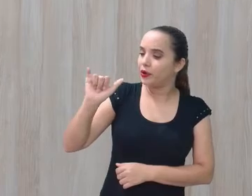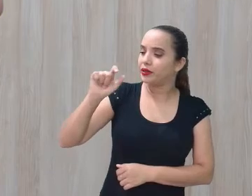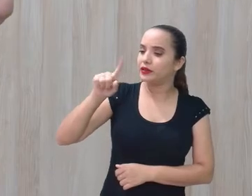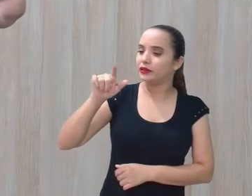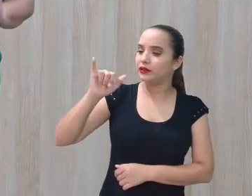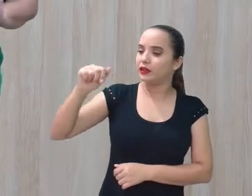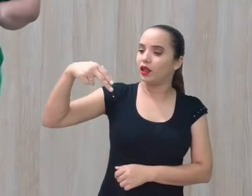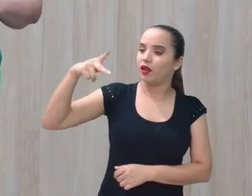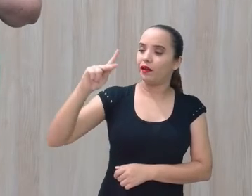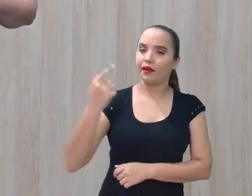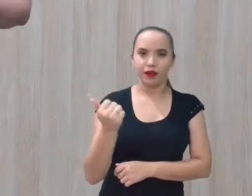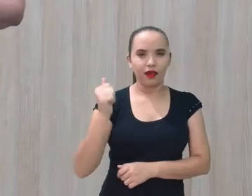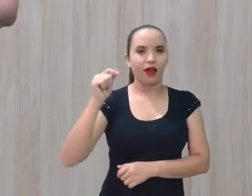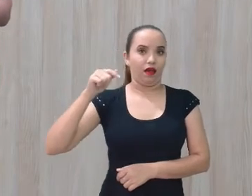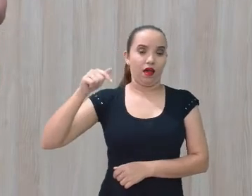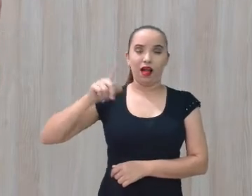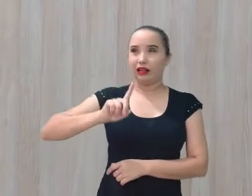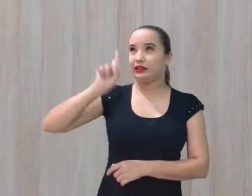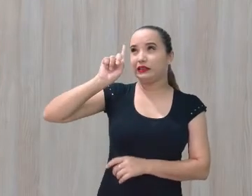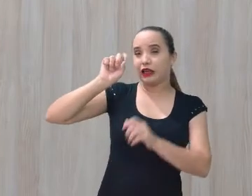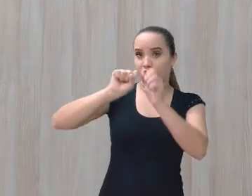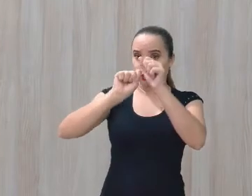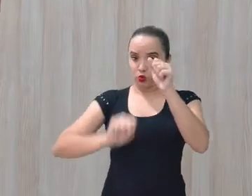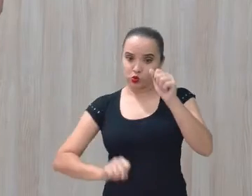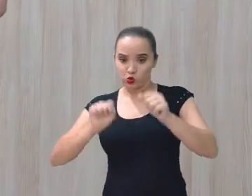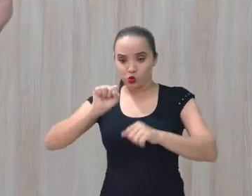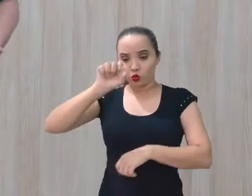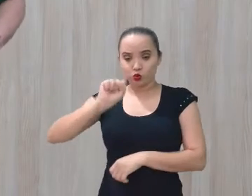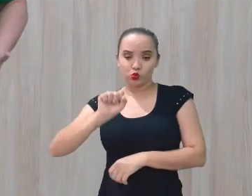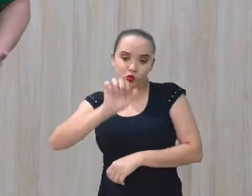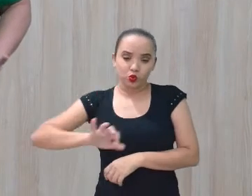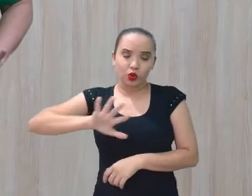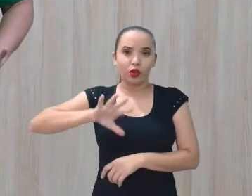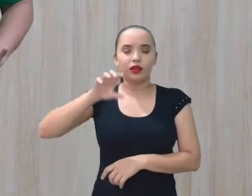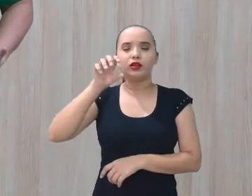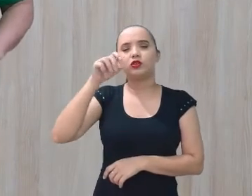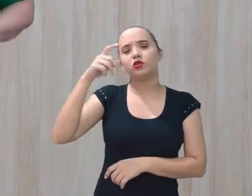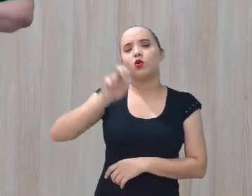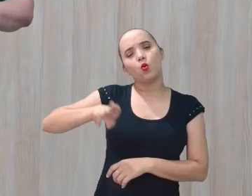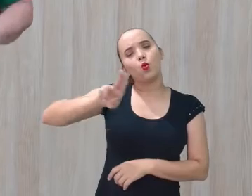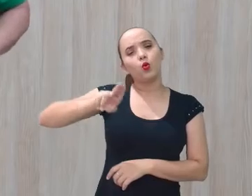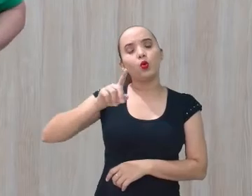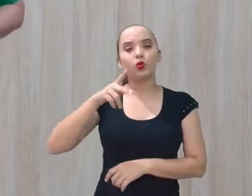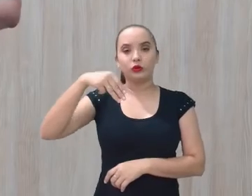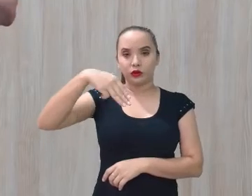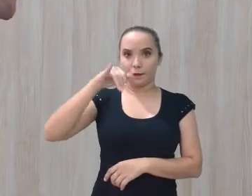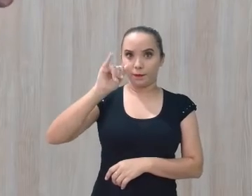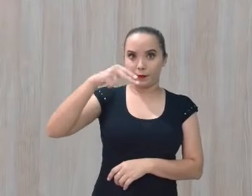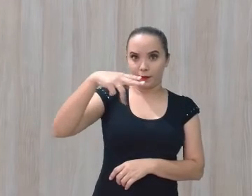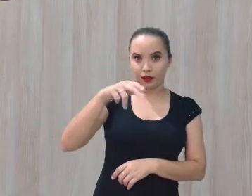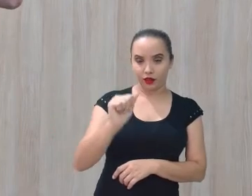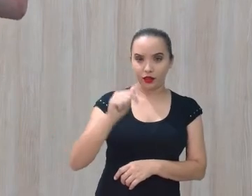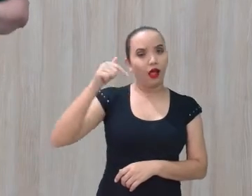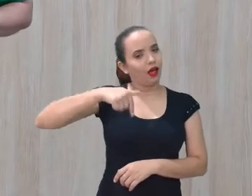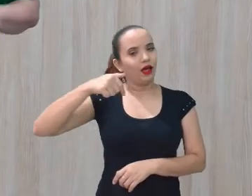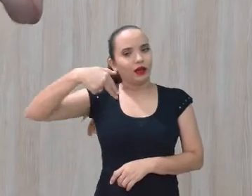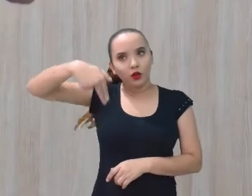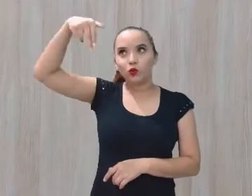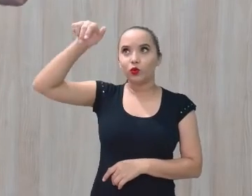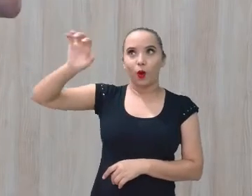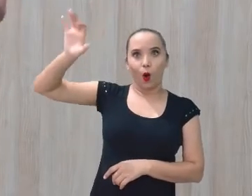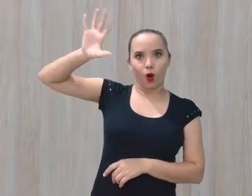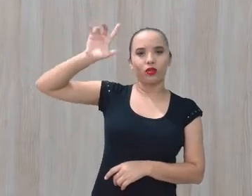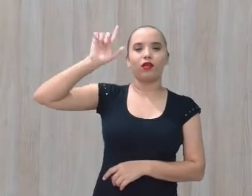Janeiro, não é? É, no sul. No sul, sudeste. Aqui é a boizinha mesmo, né? A boizinha deu, né?